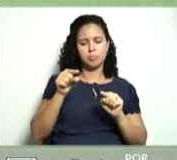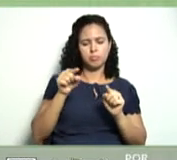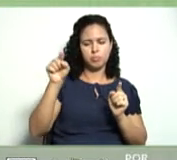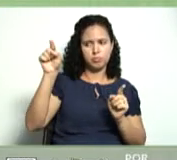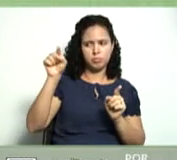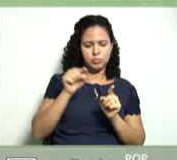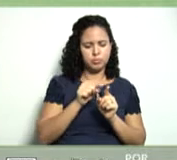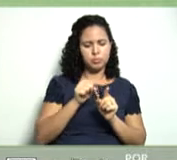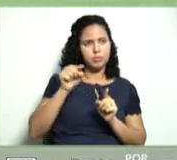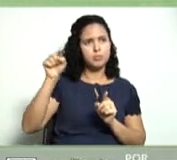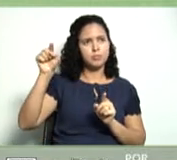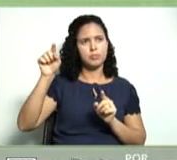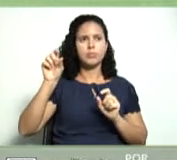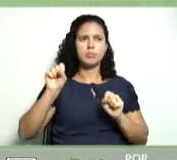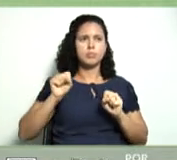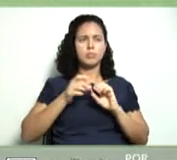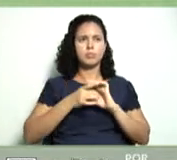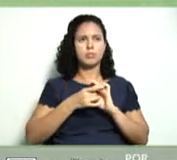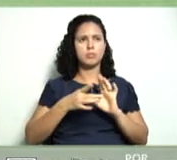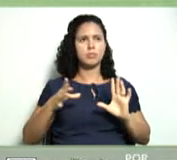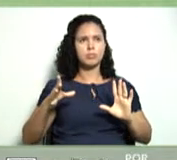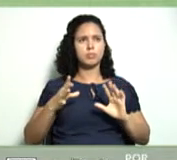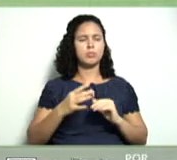a ok